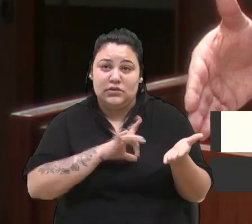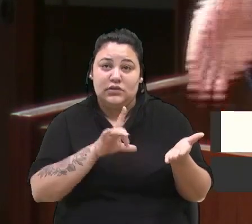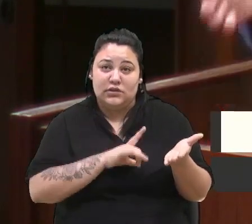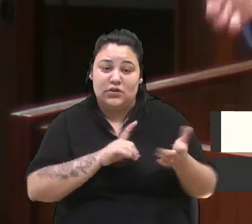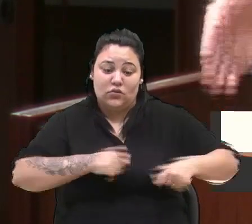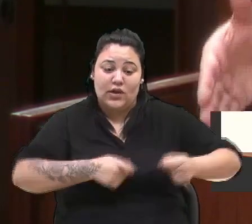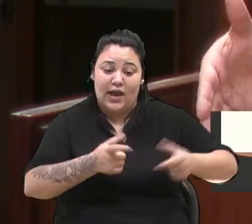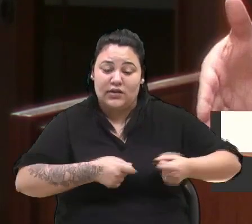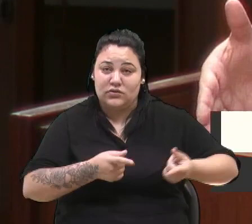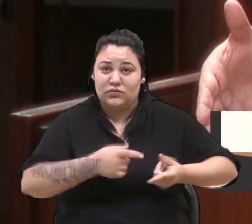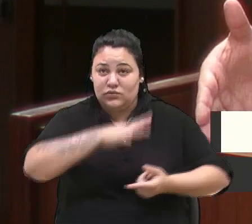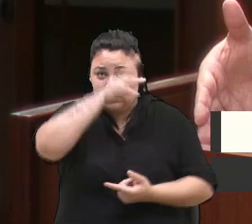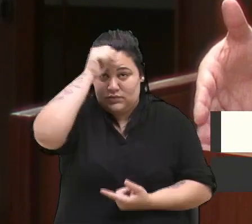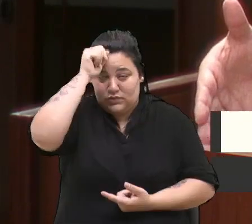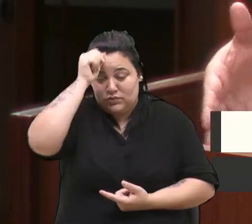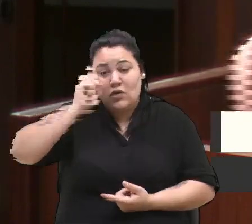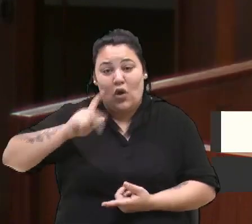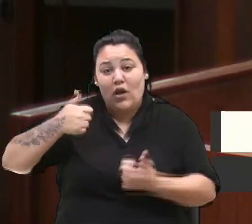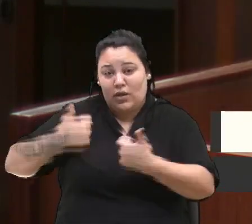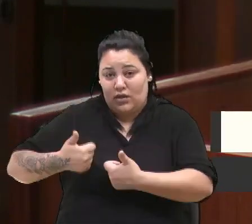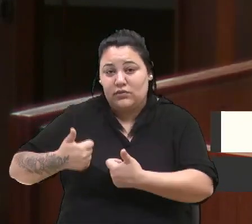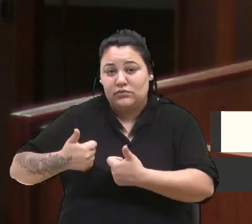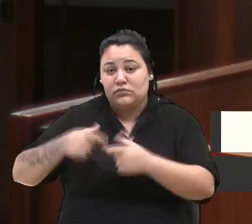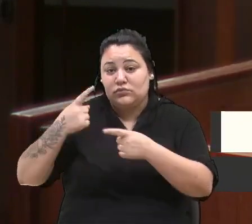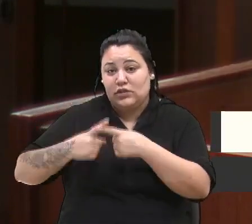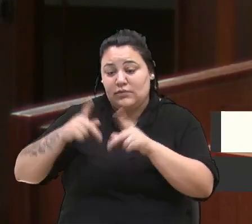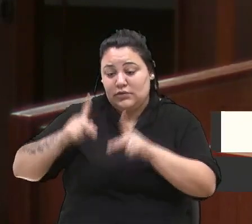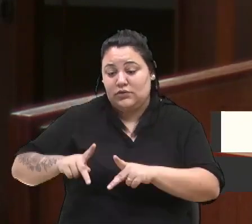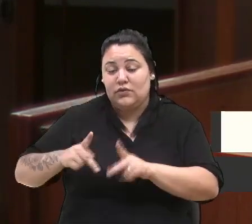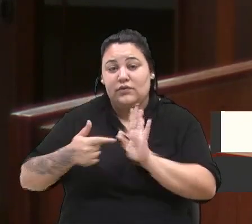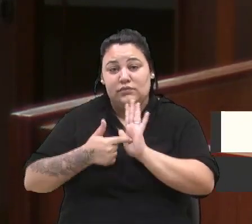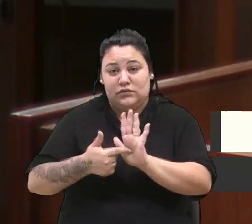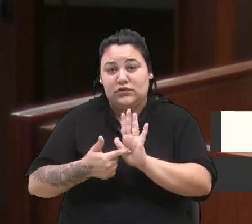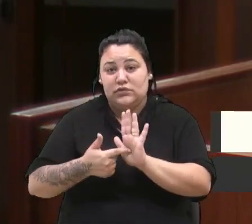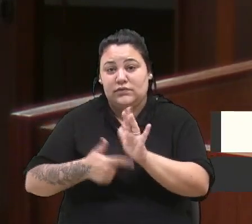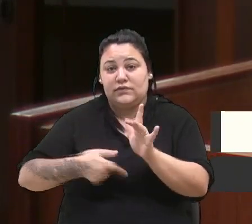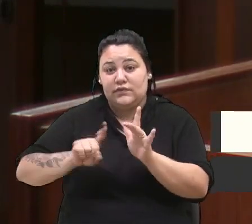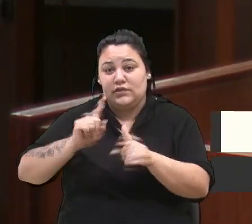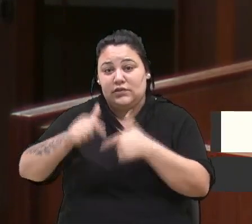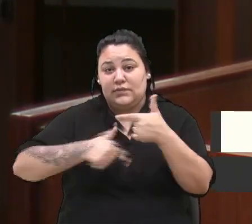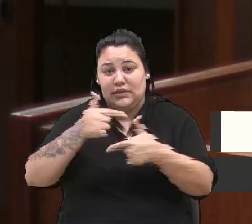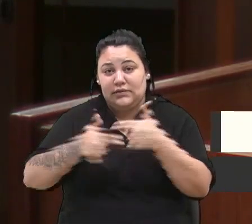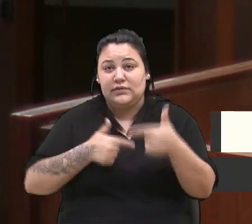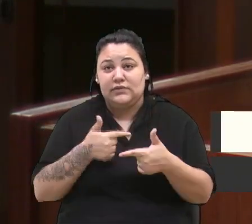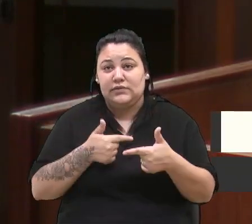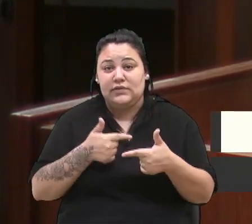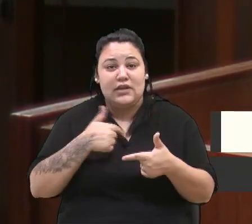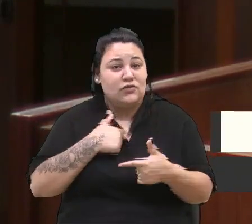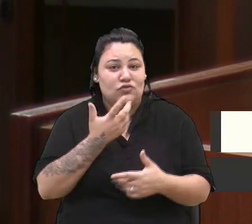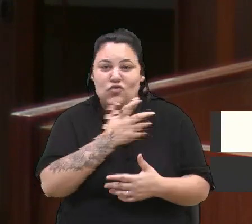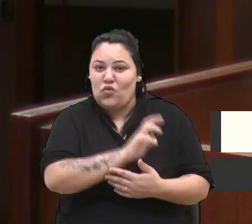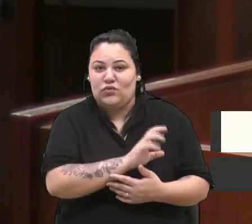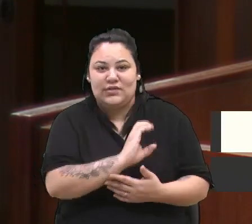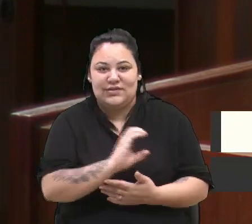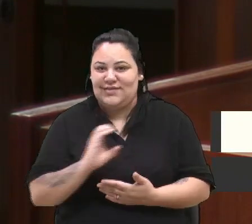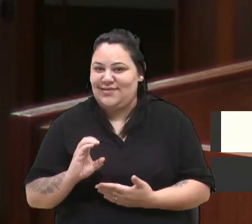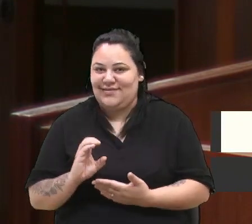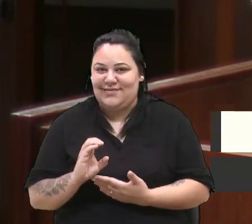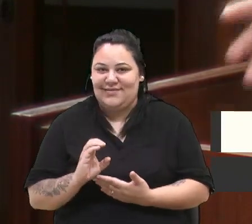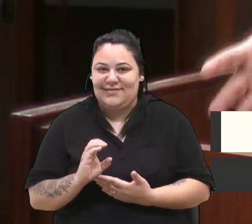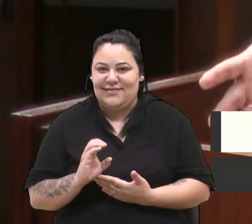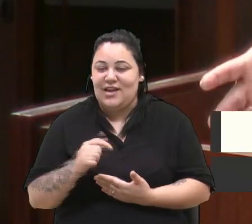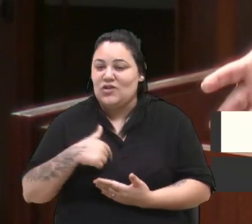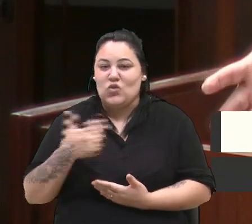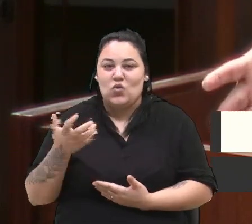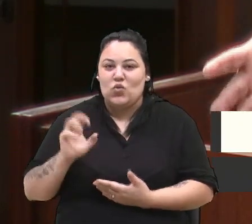município, e tudo certo ter o custo, porque a pessoa vai demonstrar, vai trabalhar, e eu não sou contra a CC, eu não sou contra as